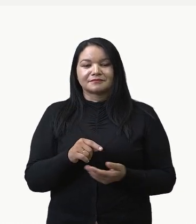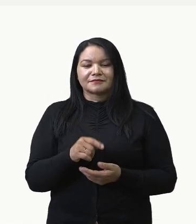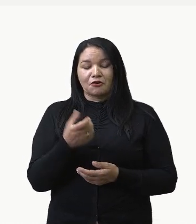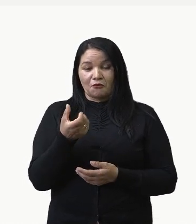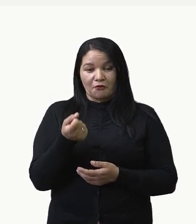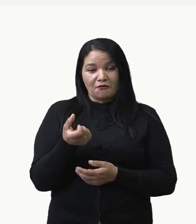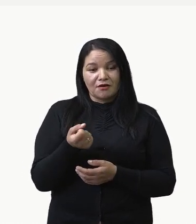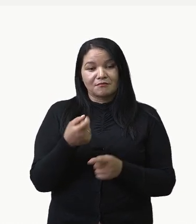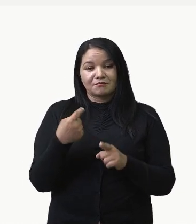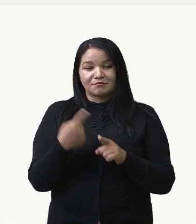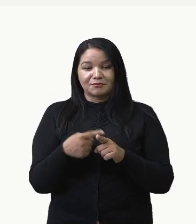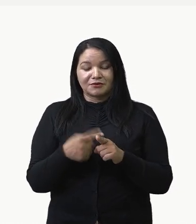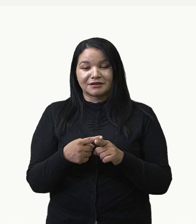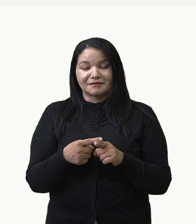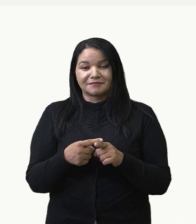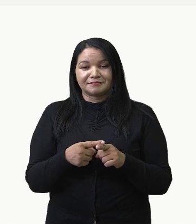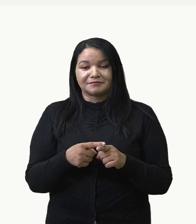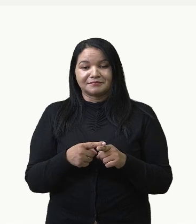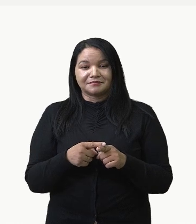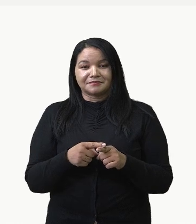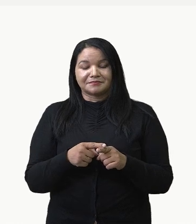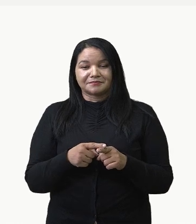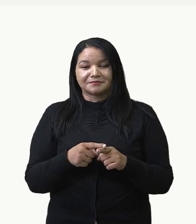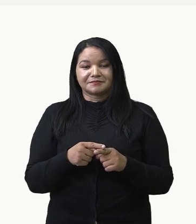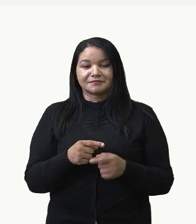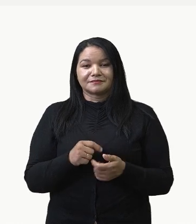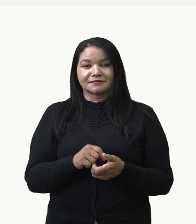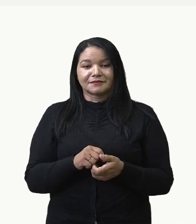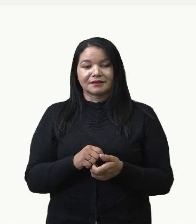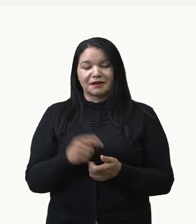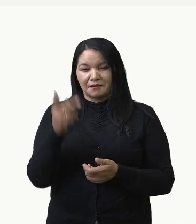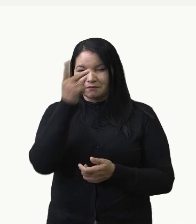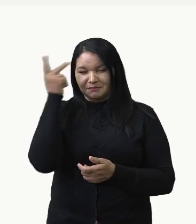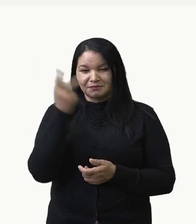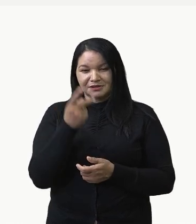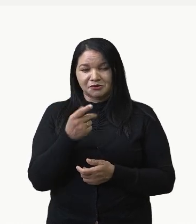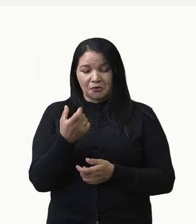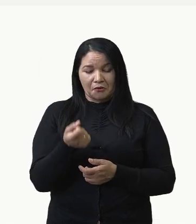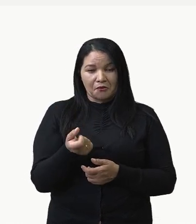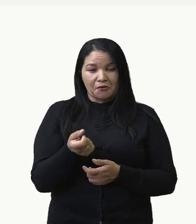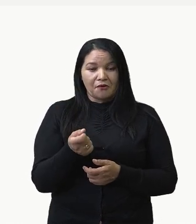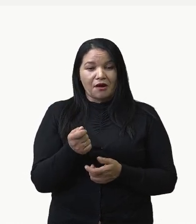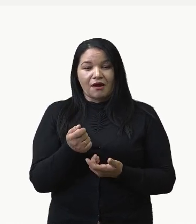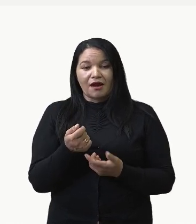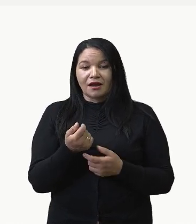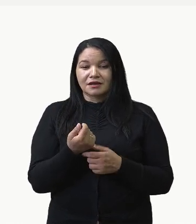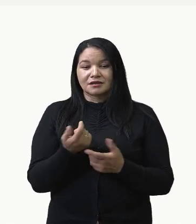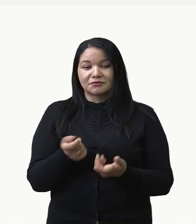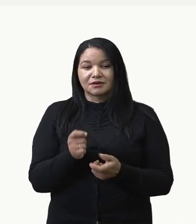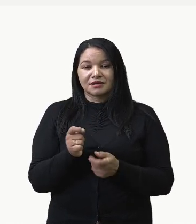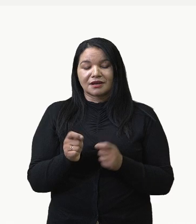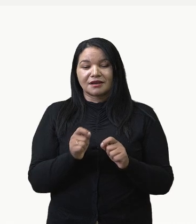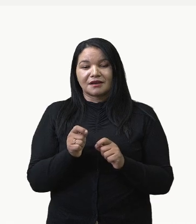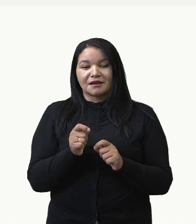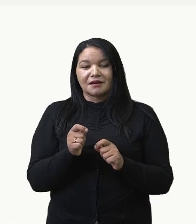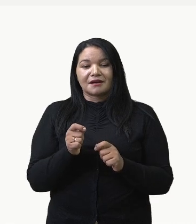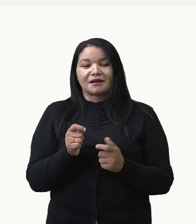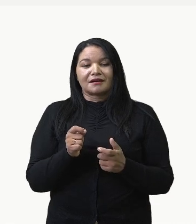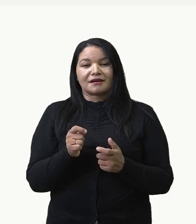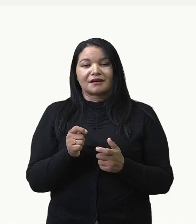hasta a SUS padres é aquela pessoa covarde é O Traidor é a pessoa que não merece